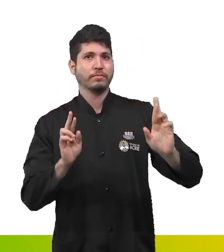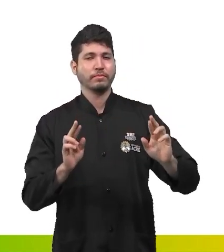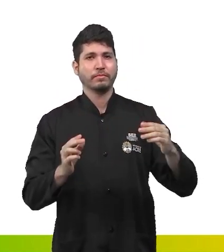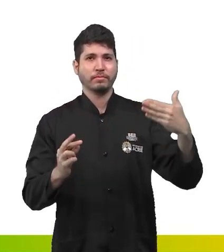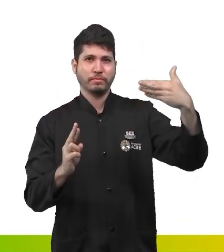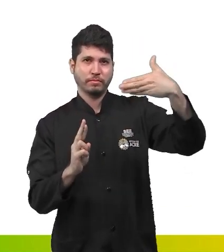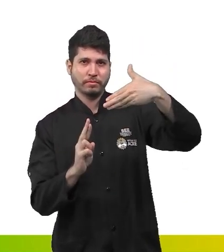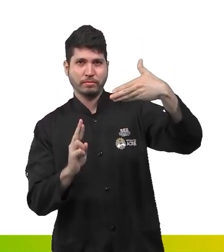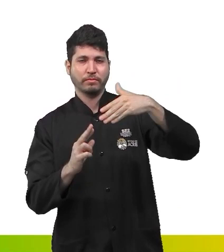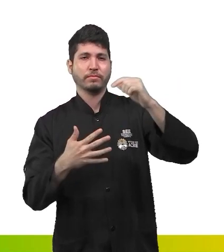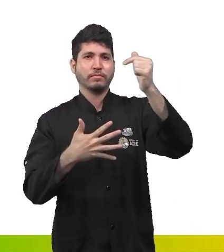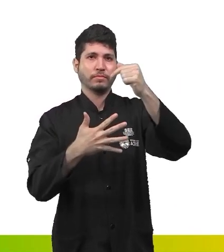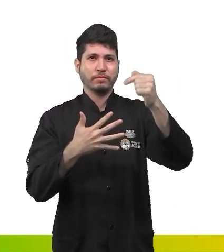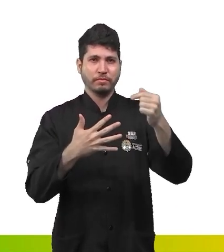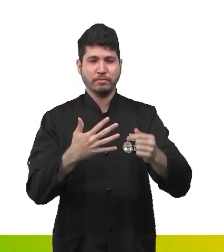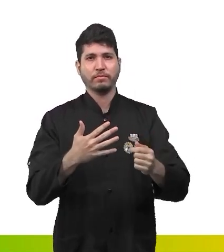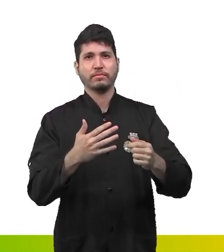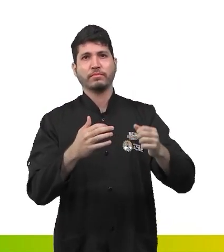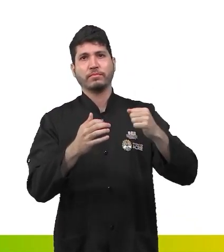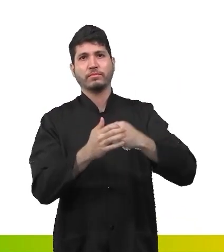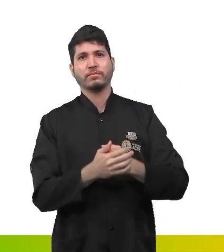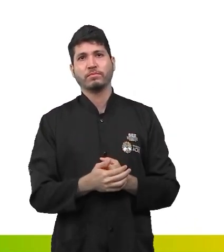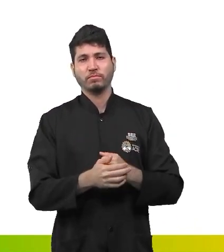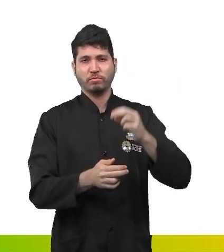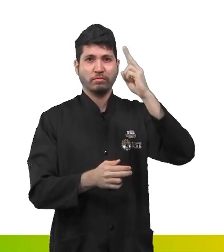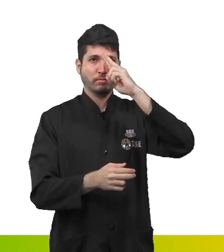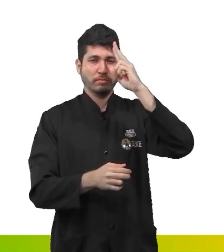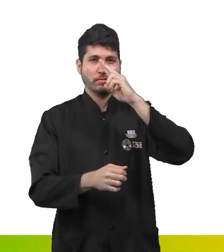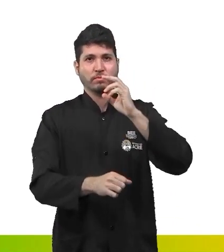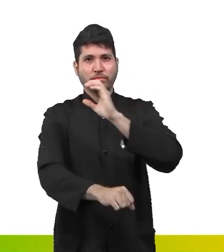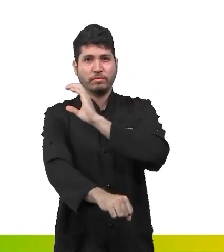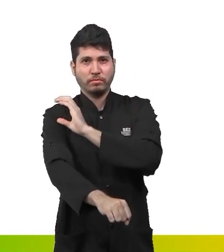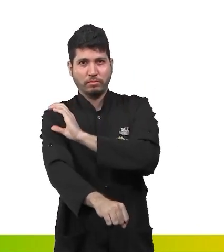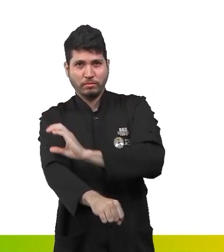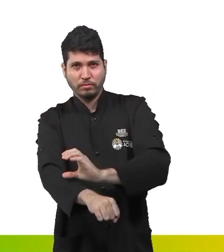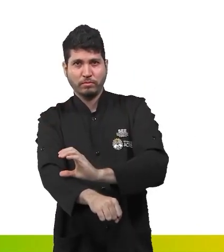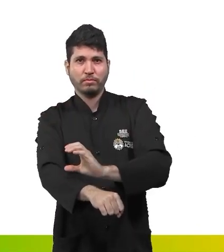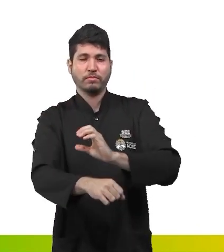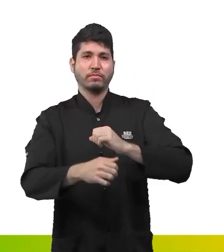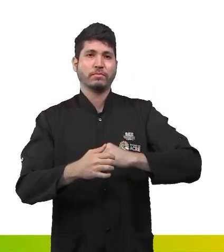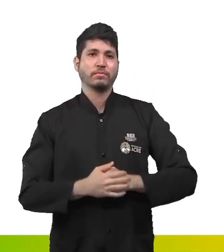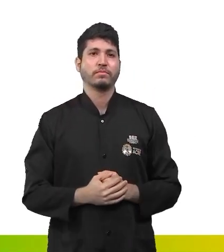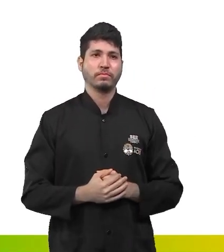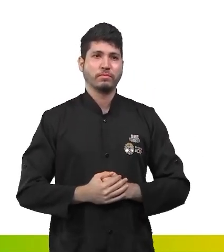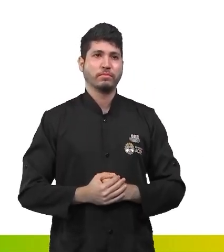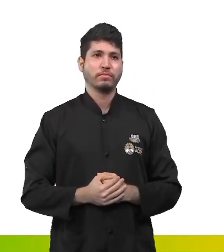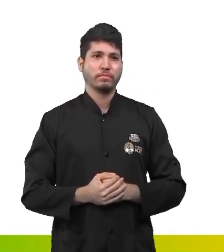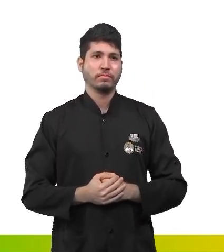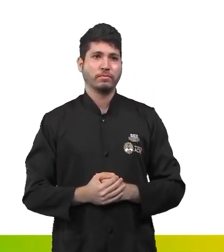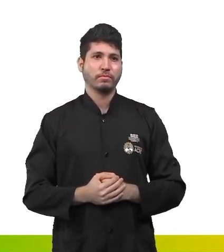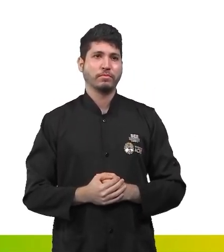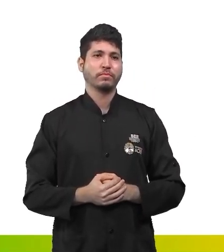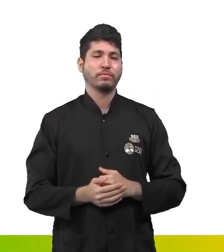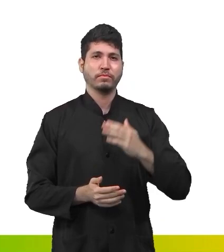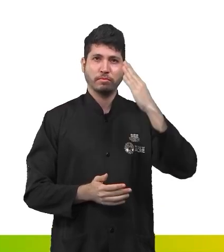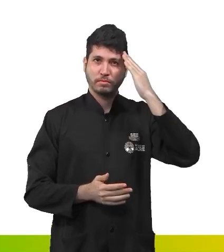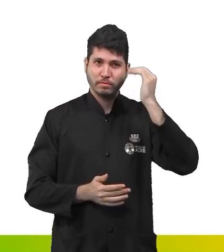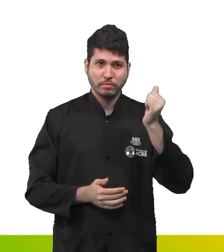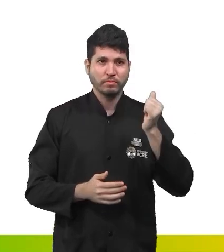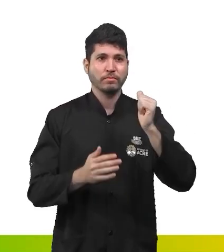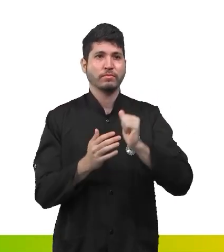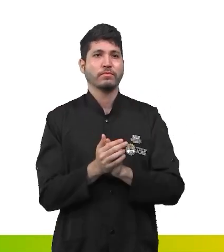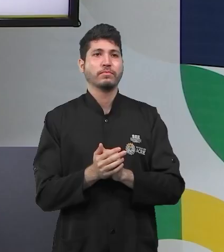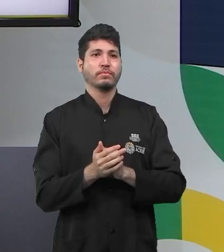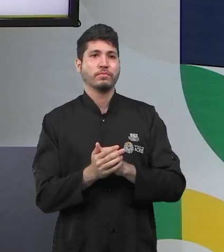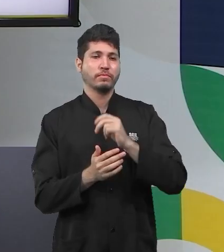aspectos históricos culturais é possibilitar a ampliação de conhecimentos. Então aqui a gente já sabe que vai falar da identidade nacional e